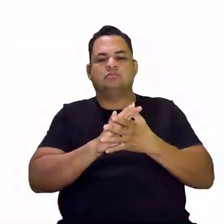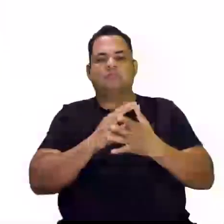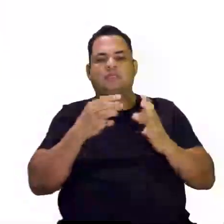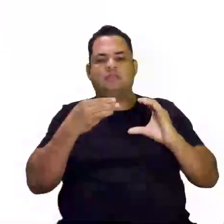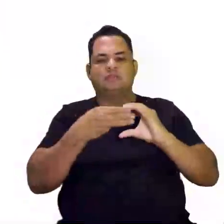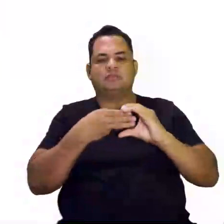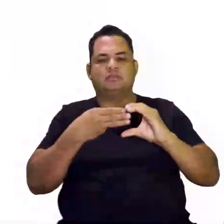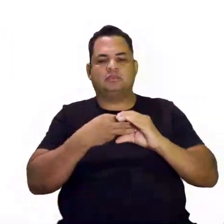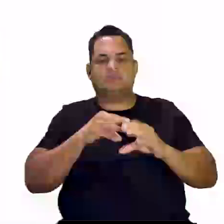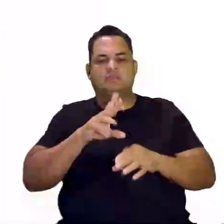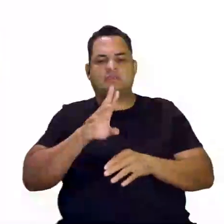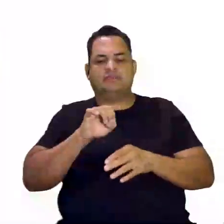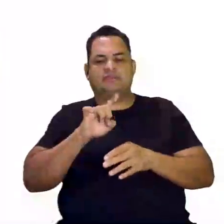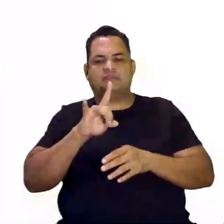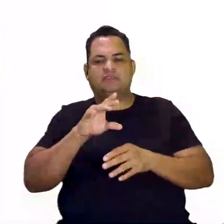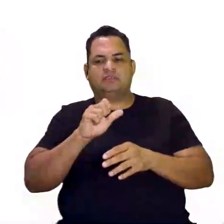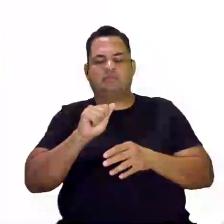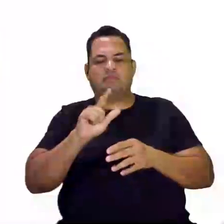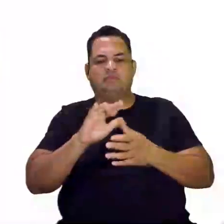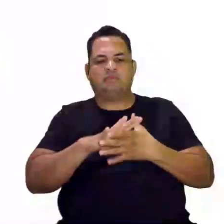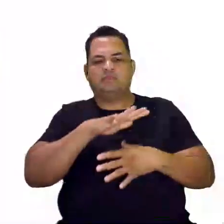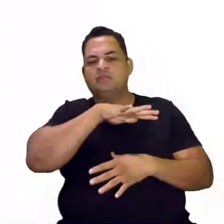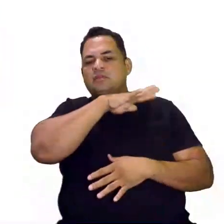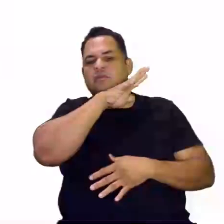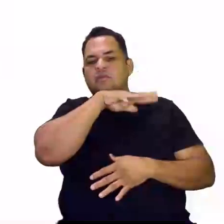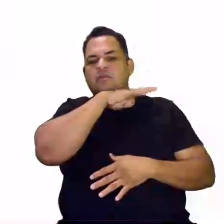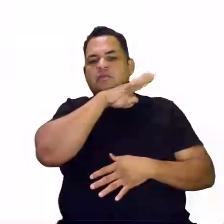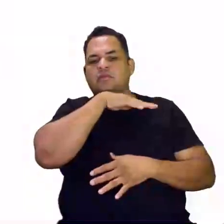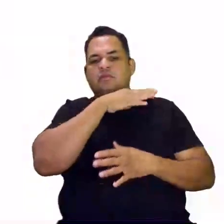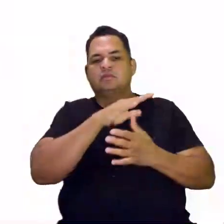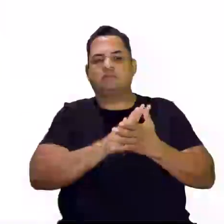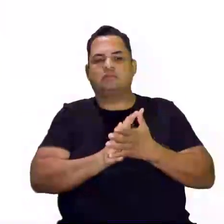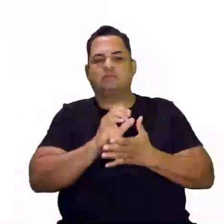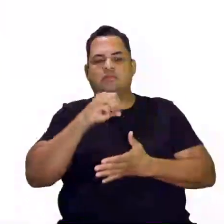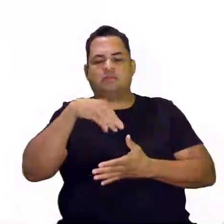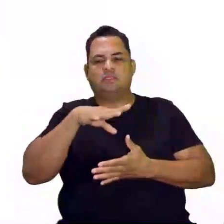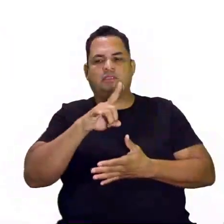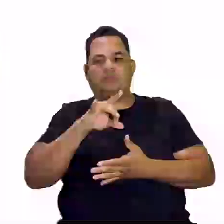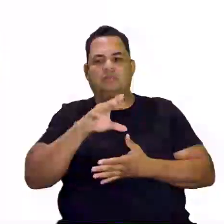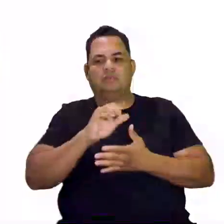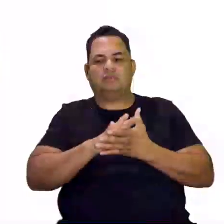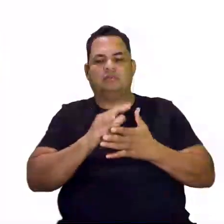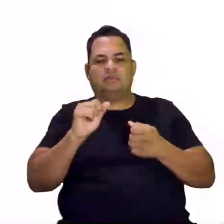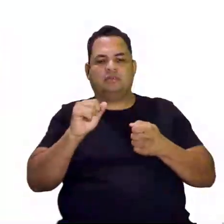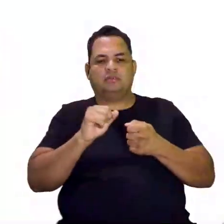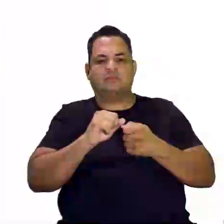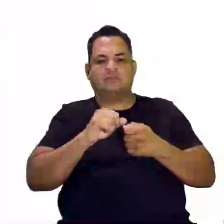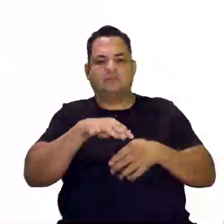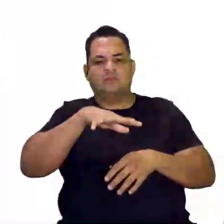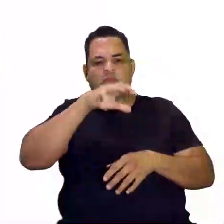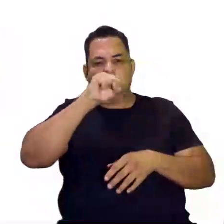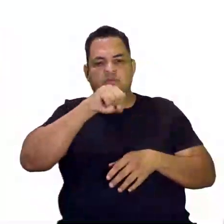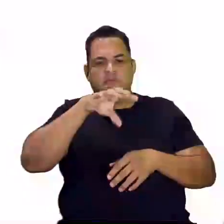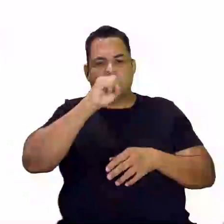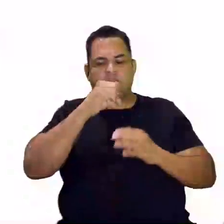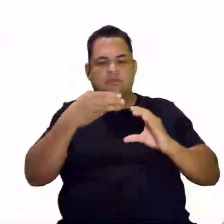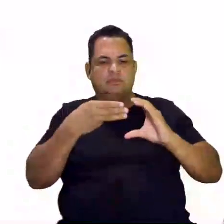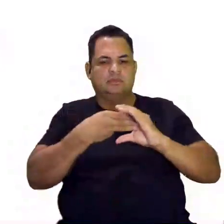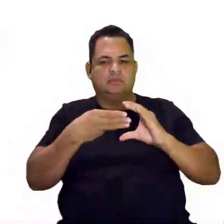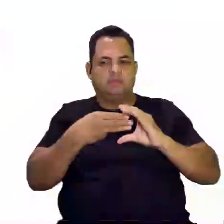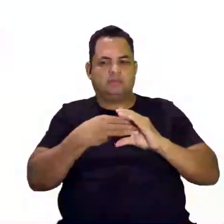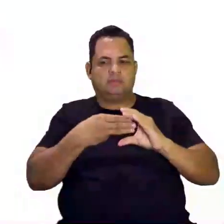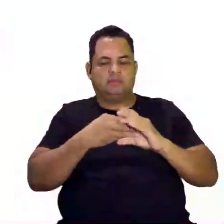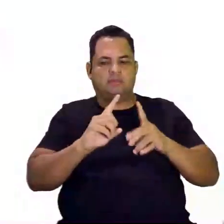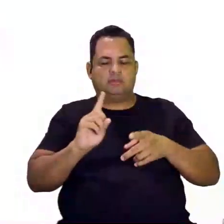vegetal, tá? A célula animal, por ter as mitocôndrias, vai realizar a respiração celular.